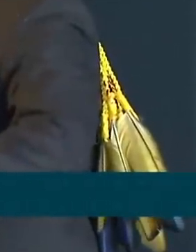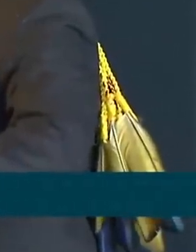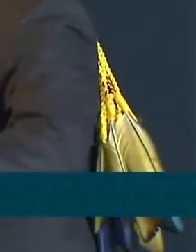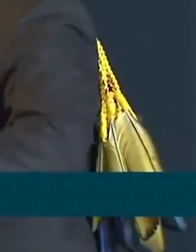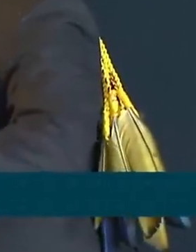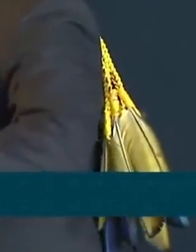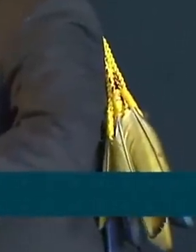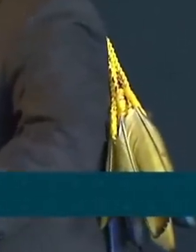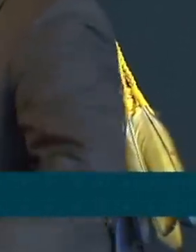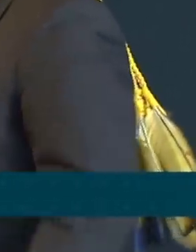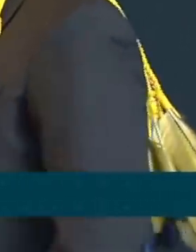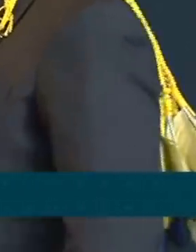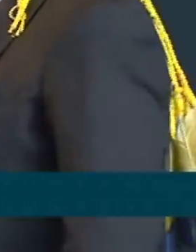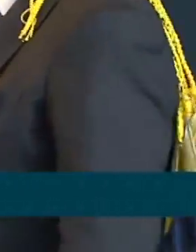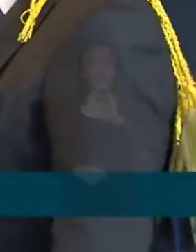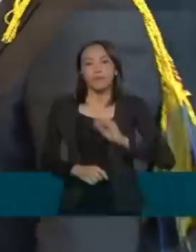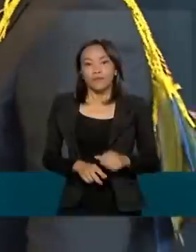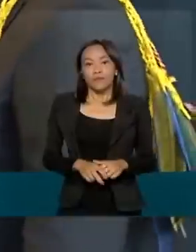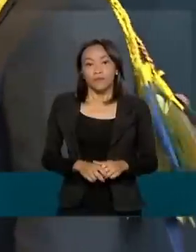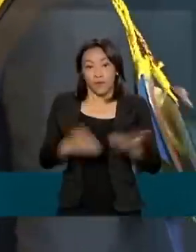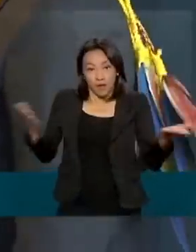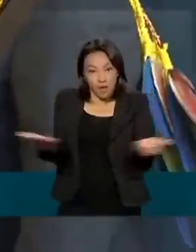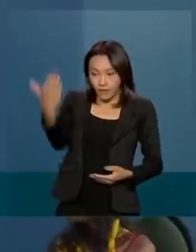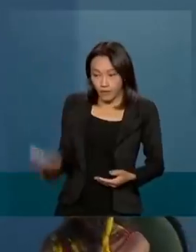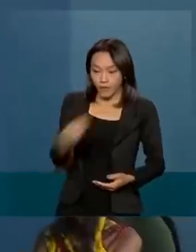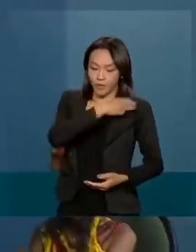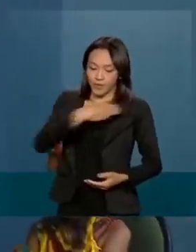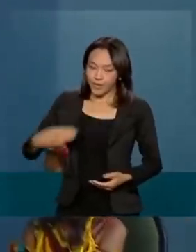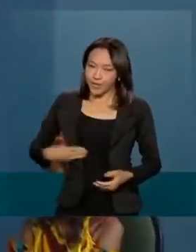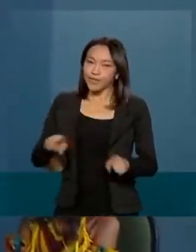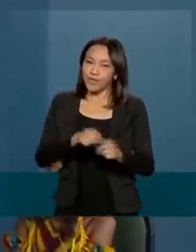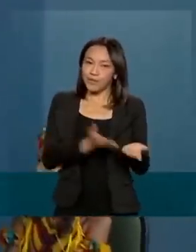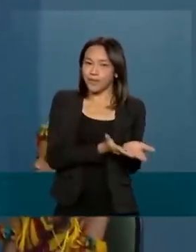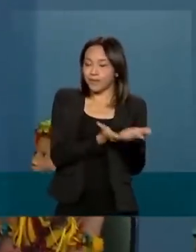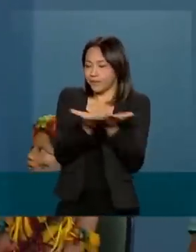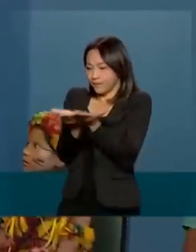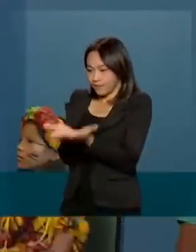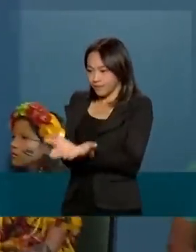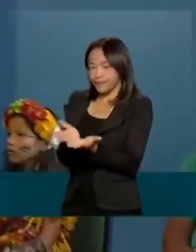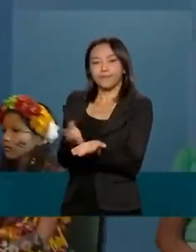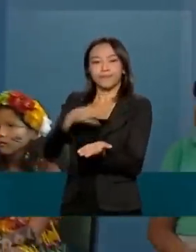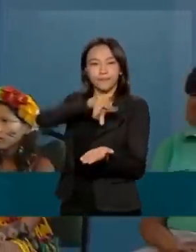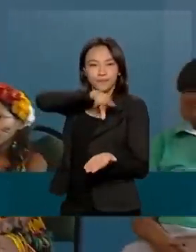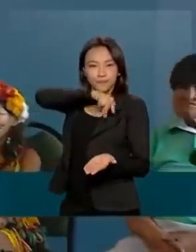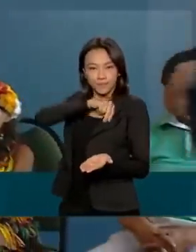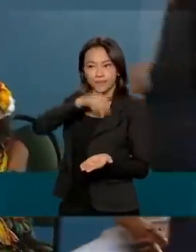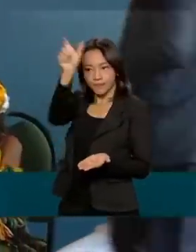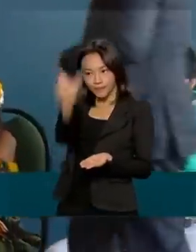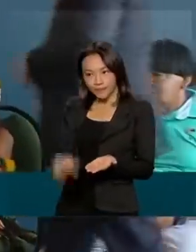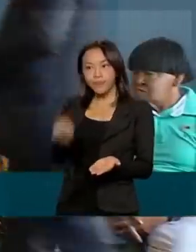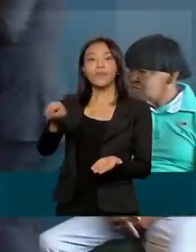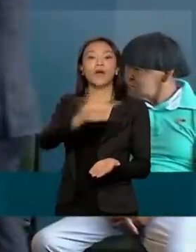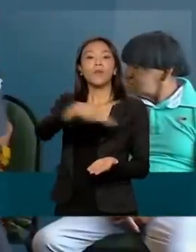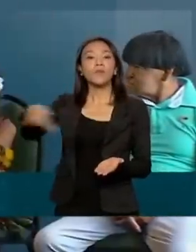que atuam pelo bem dessas Comunidades a medida foi publicada na quarta-feira no Diário Oficial sendo justificado em reconhecimento